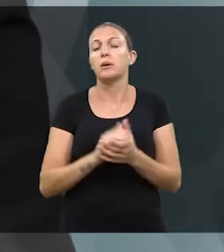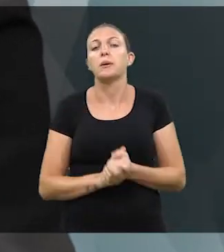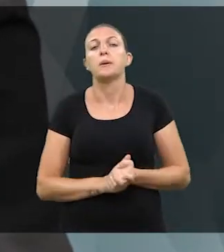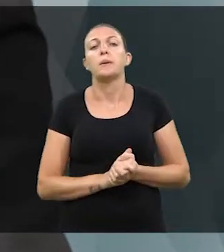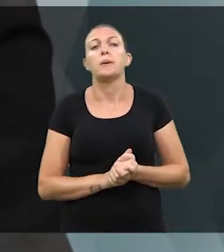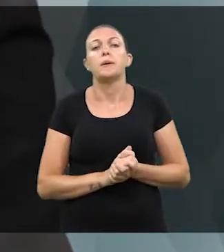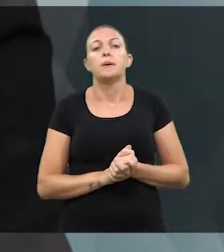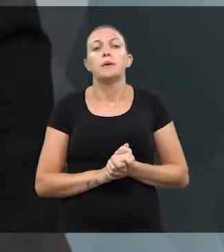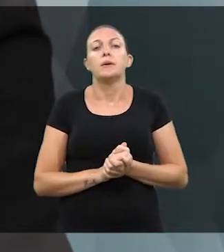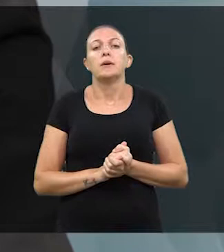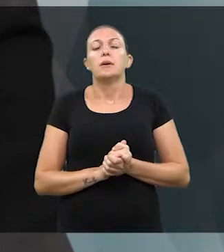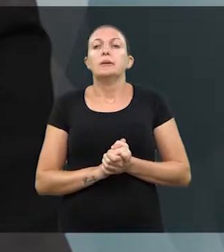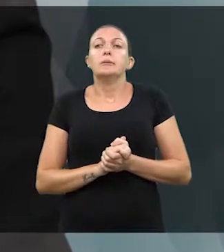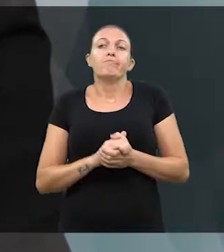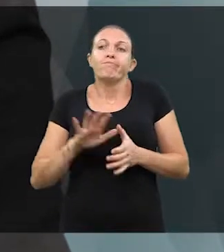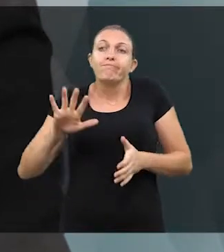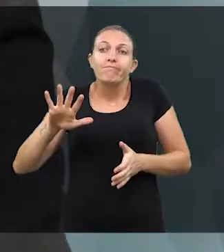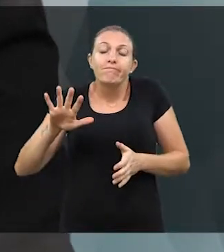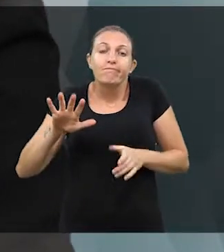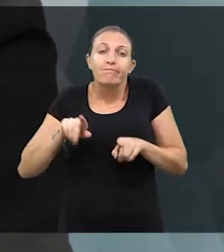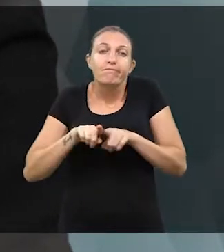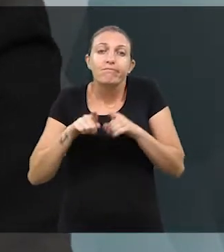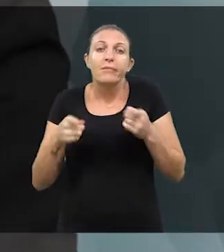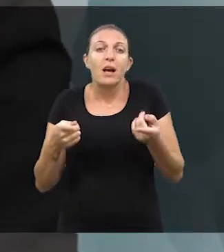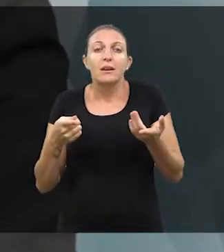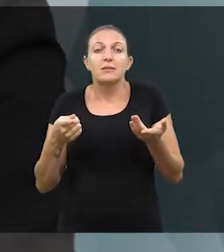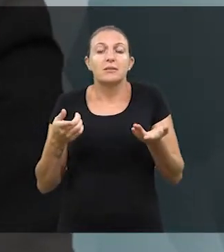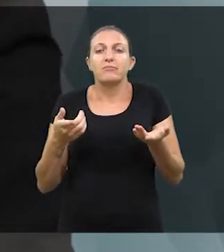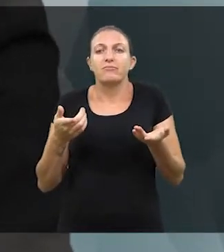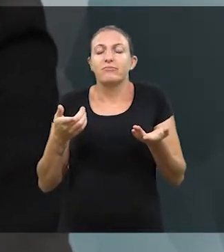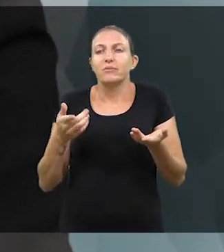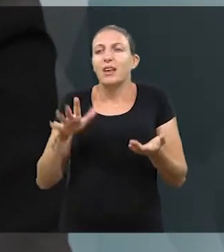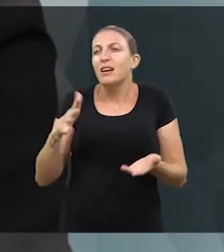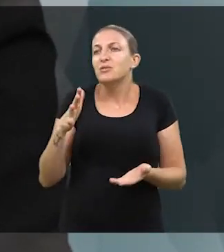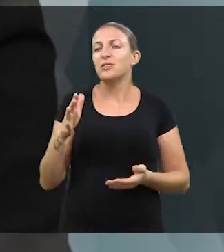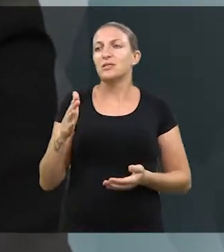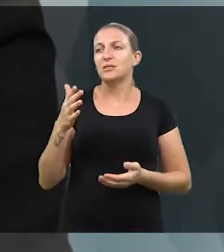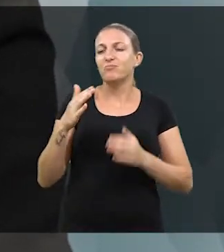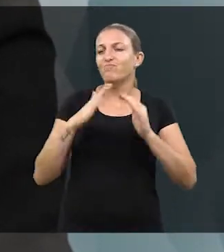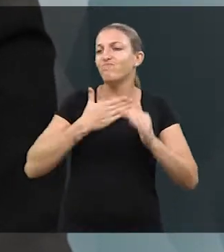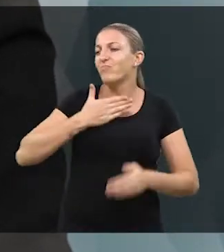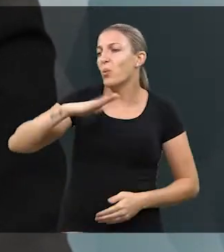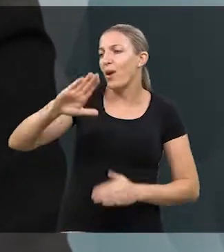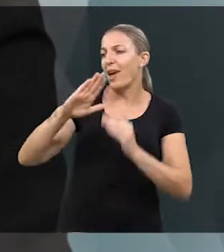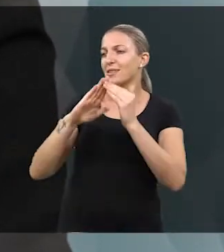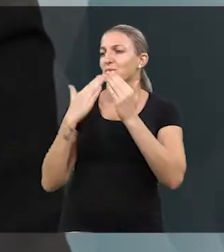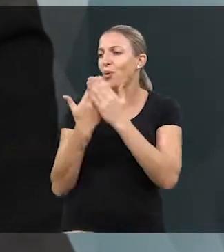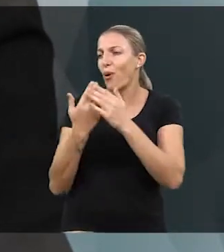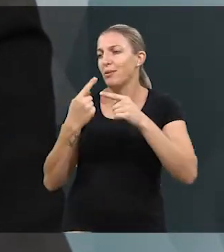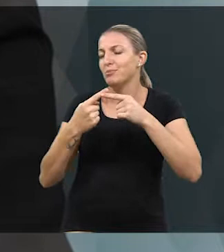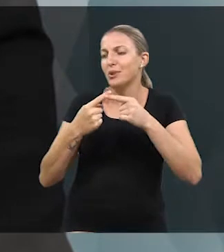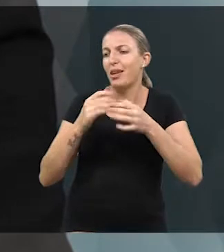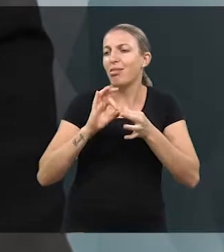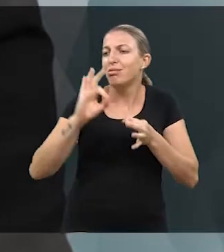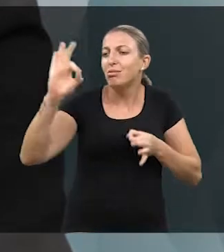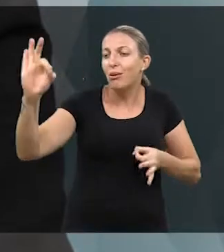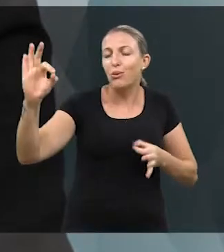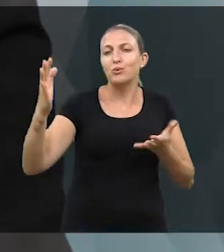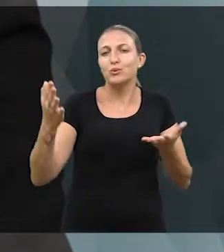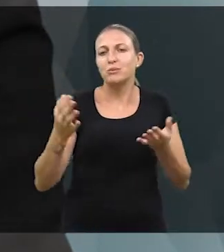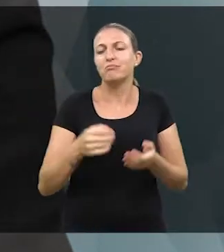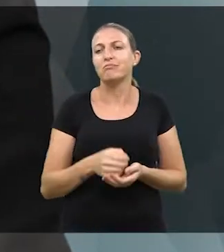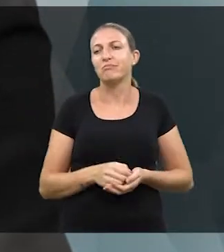vezes a vaga com seguida os heróis não mas essas escolas não queremos né então às vezes é uma coisa que acaba frustrando a gente né